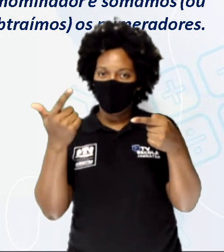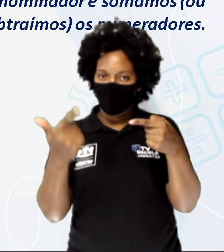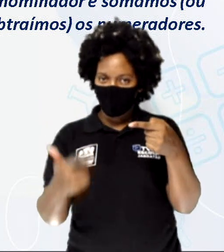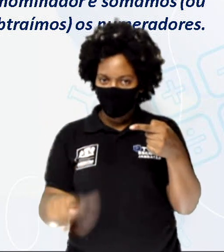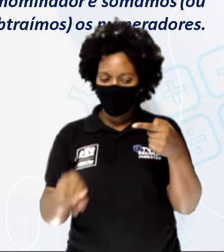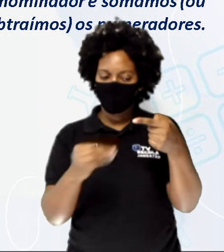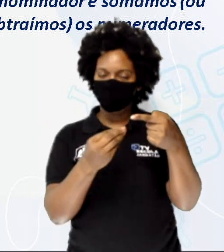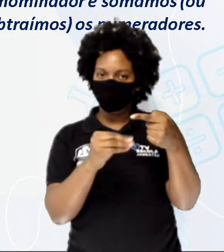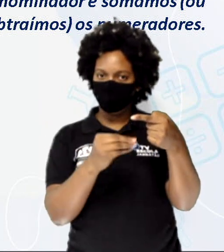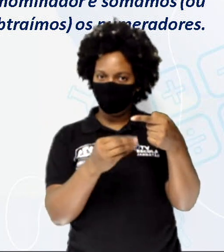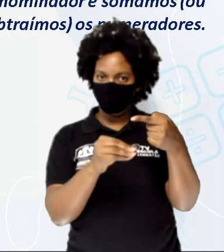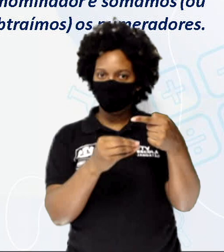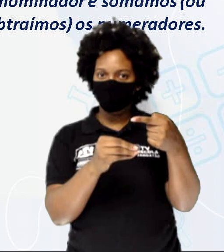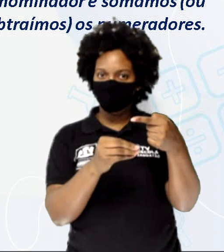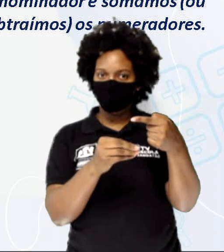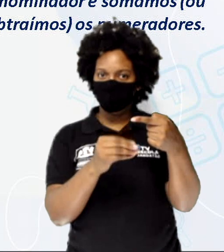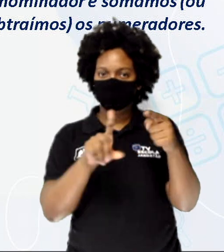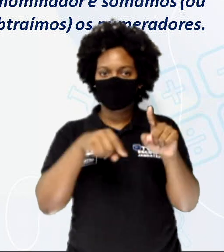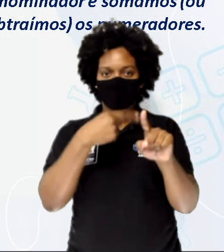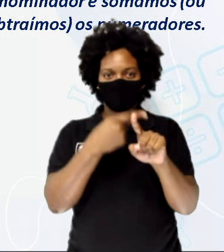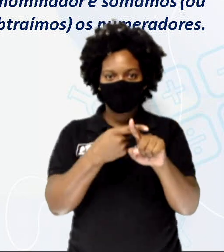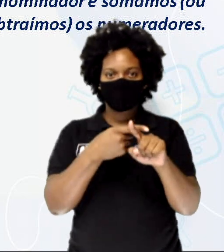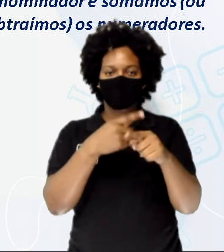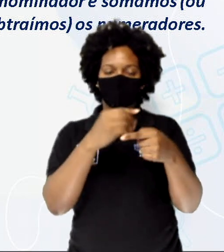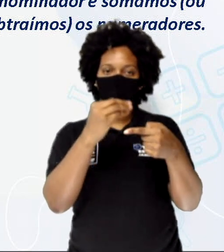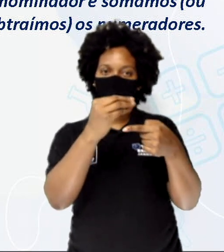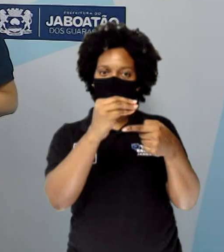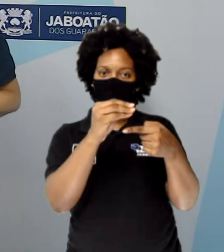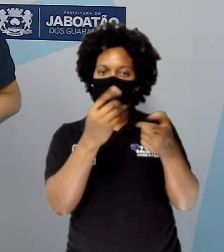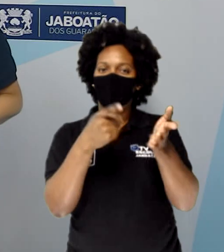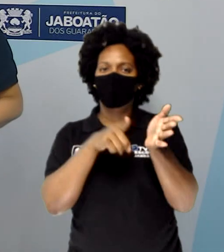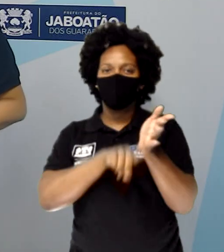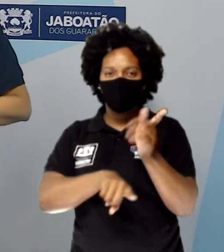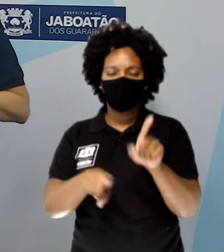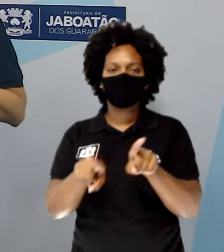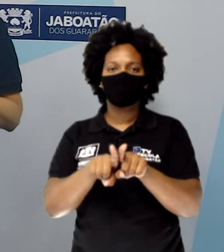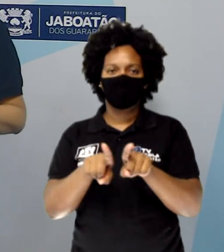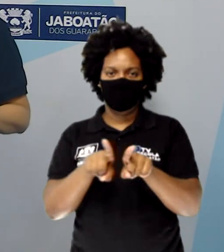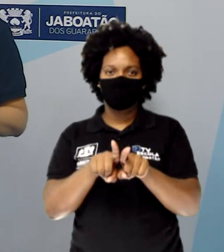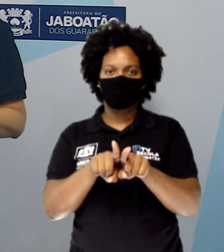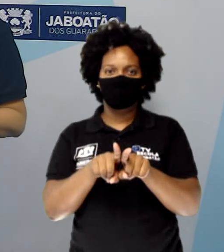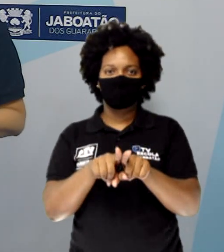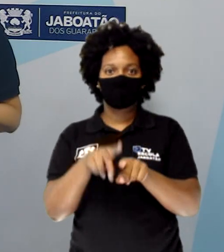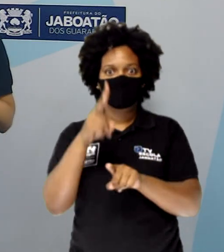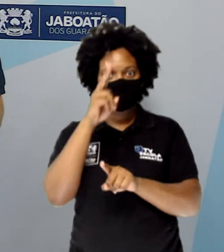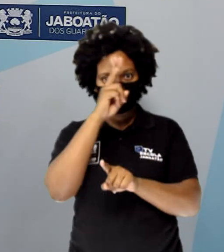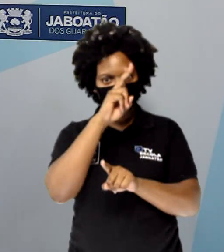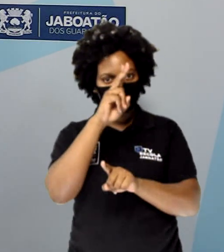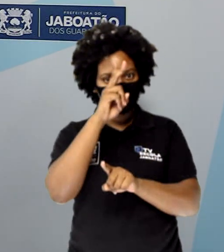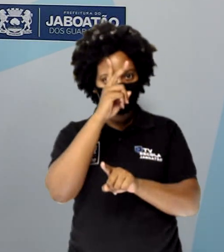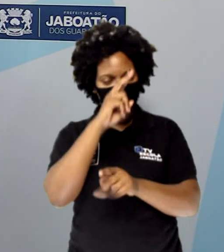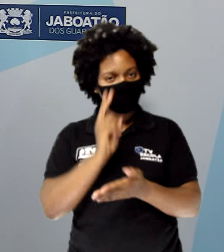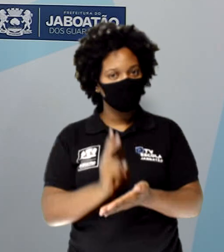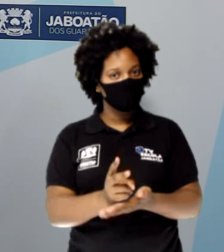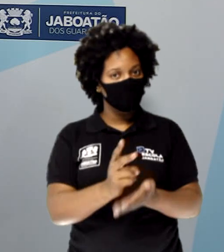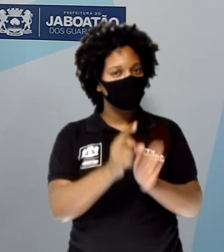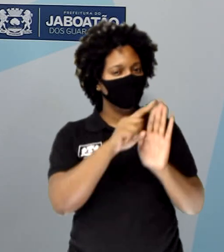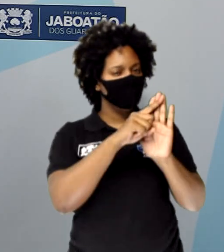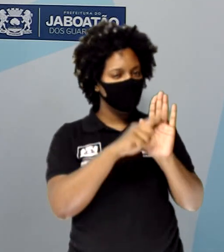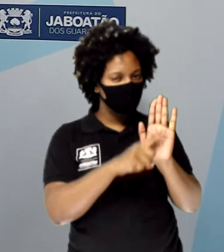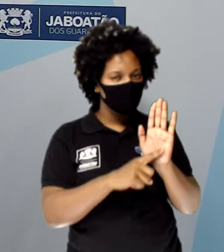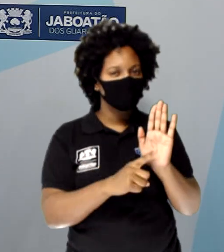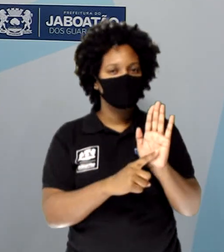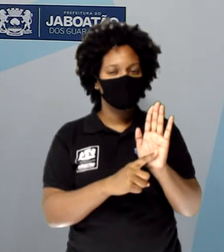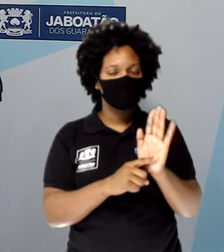repetimos o denominador e somamos ou subtraímos os numeradores, beleza? Então, não esquece dessa regrinha para não fazer errado mais